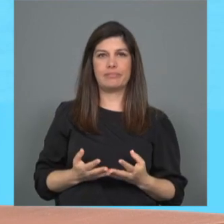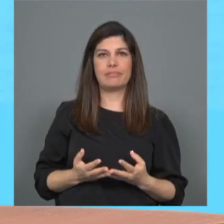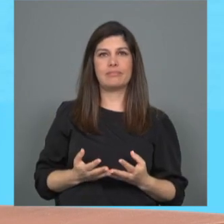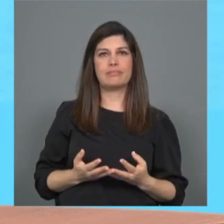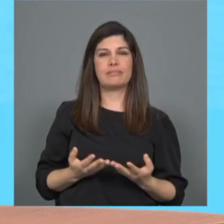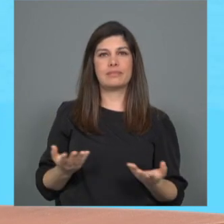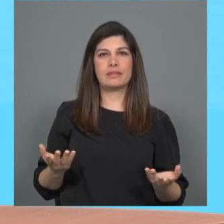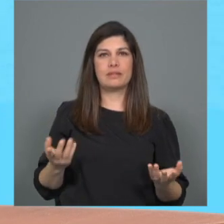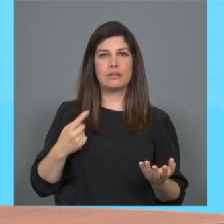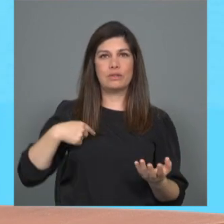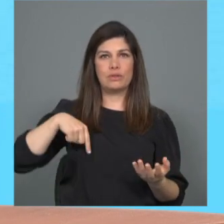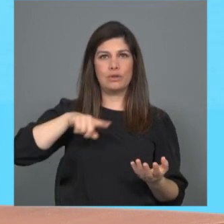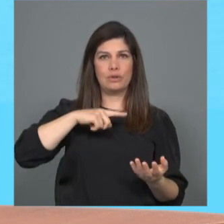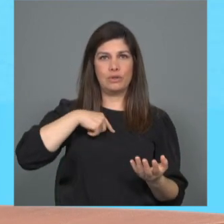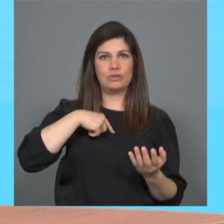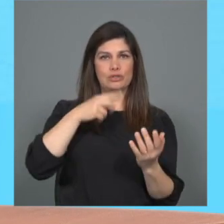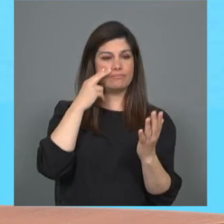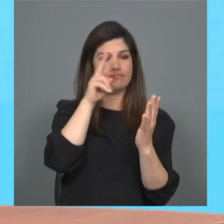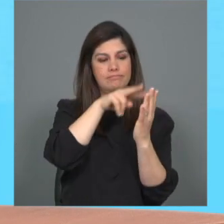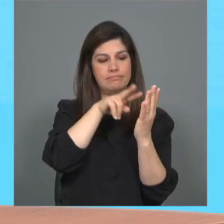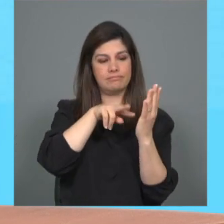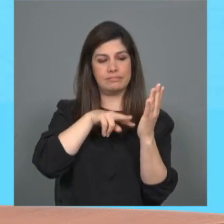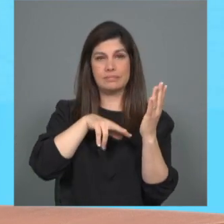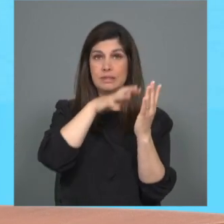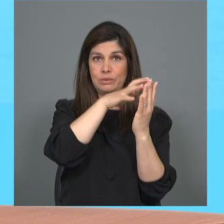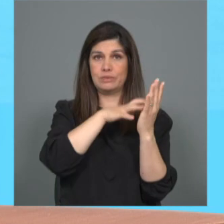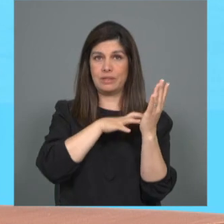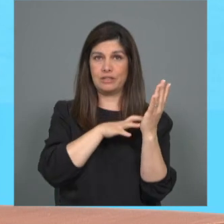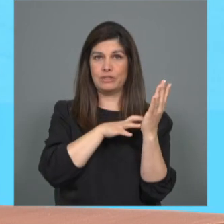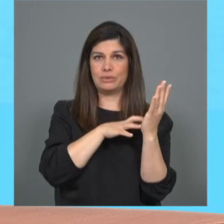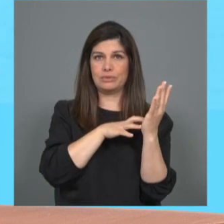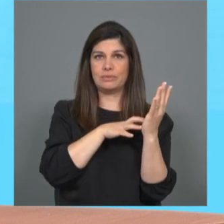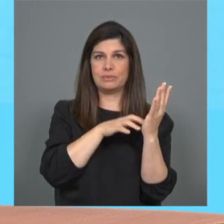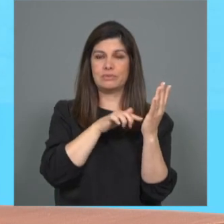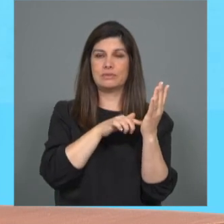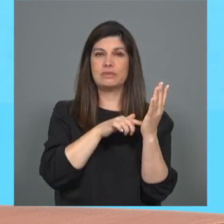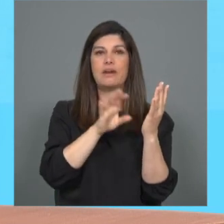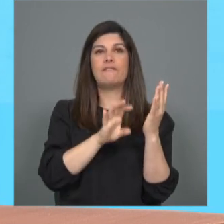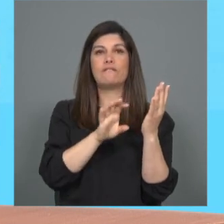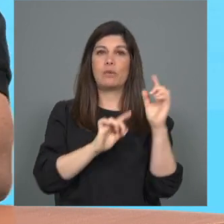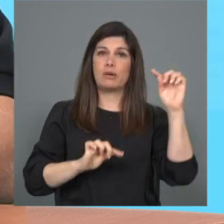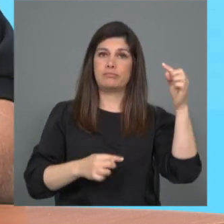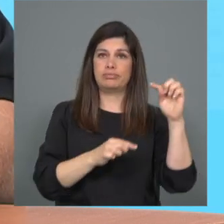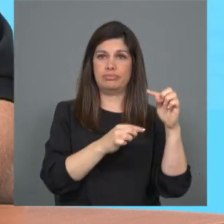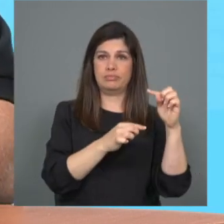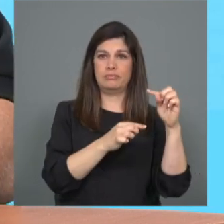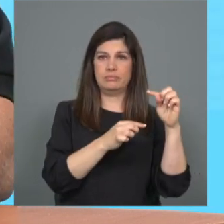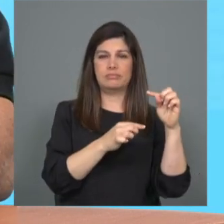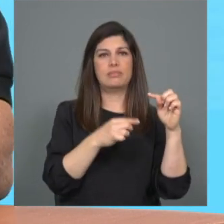aqui este trecho do Evangelho, a fórmula breve, digamos assim. Havia uma fórmula longa